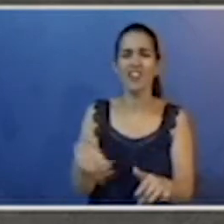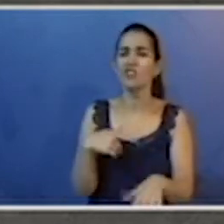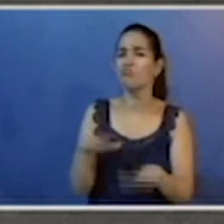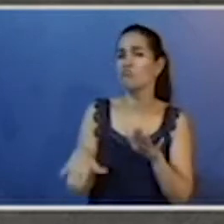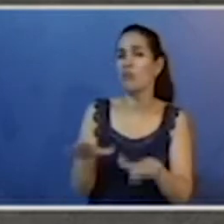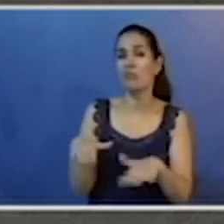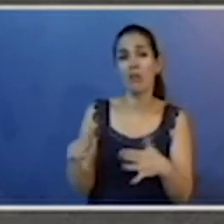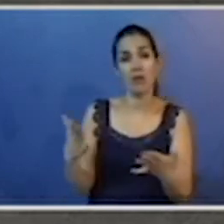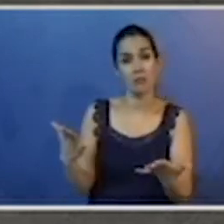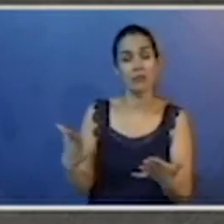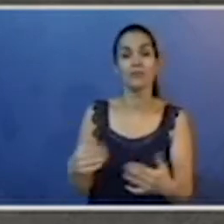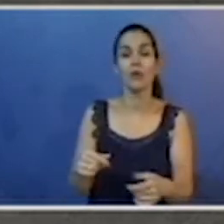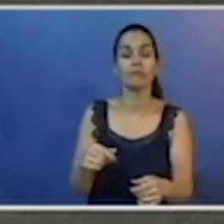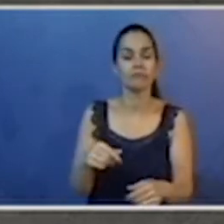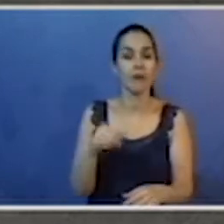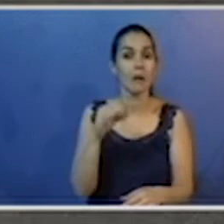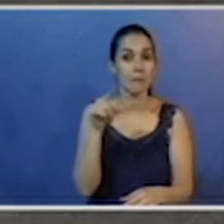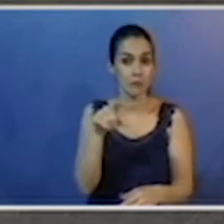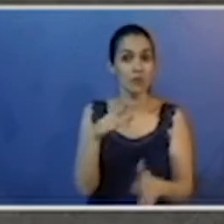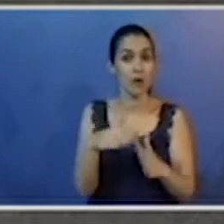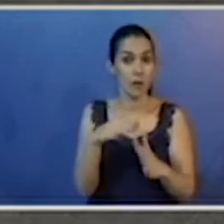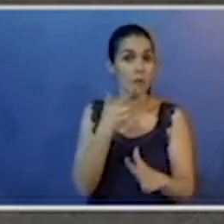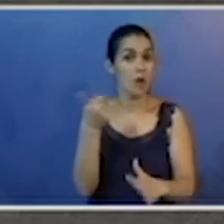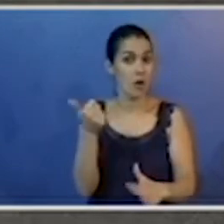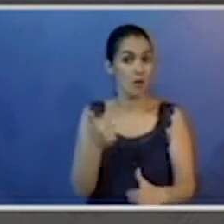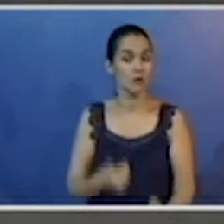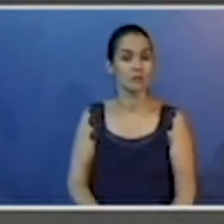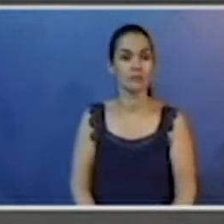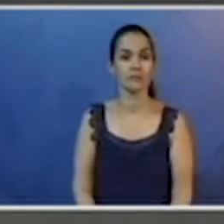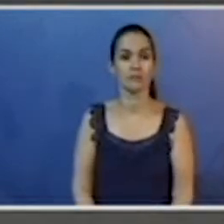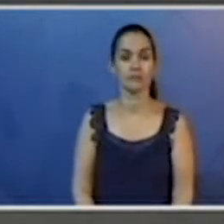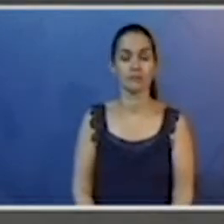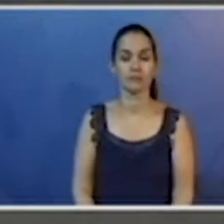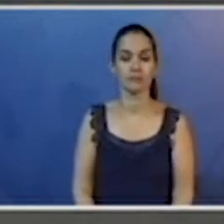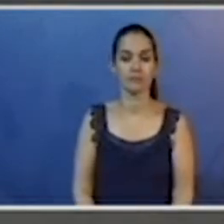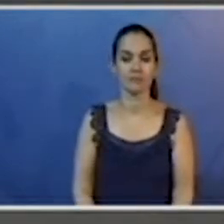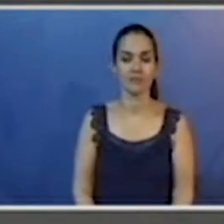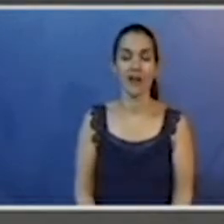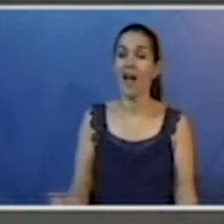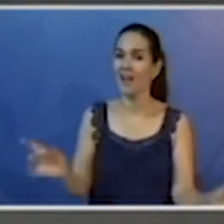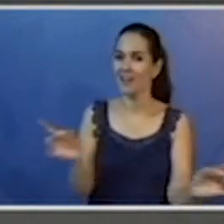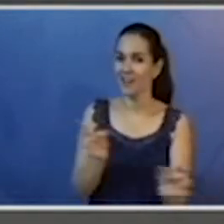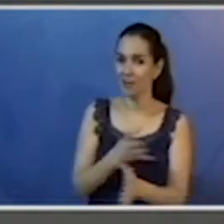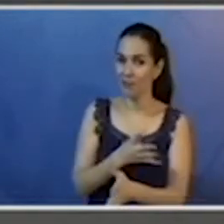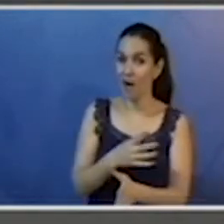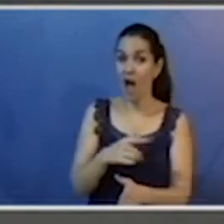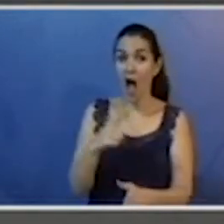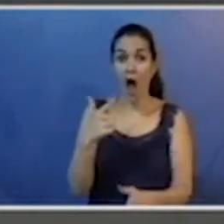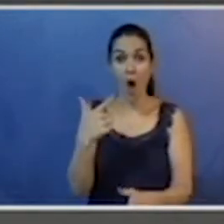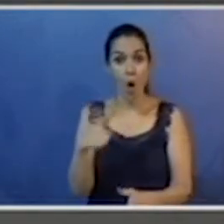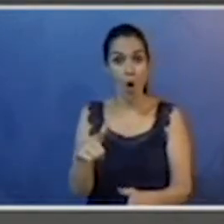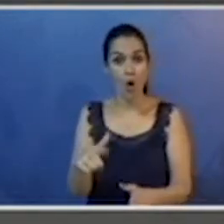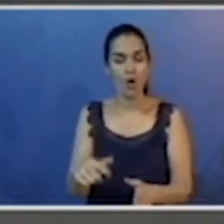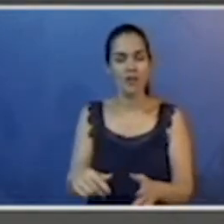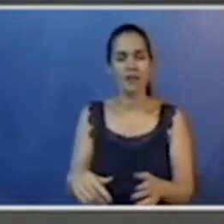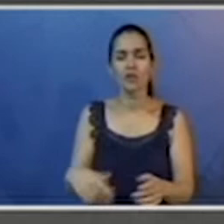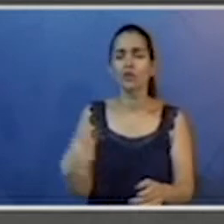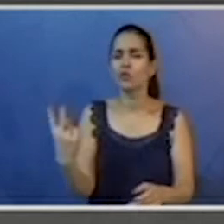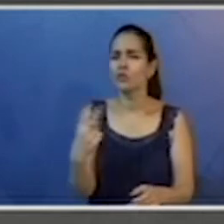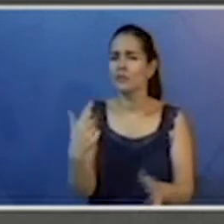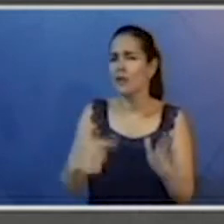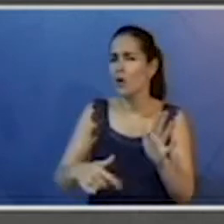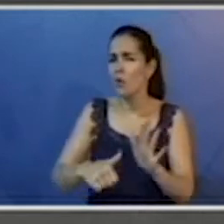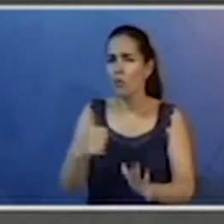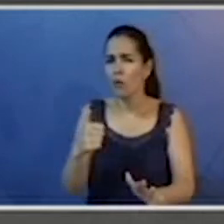muito tempo para fazer aula juntos tá certo muito bem conseguimos aí ó vamos tentar fazer agora com a minha perna esquerda